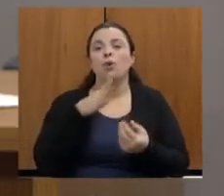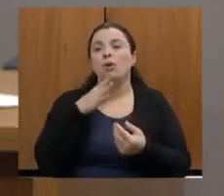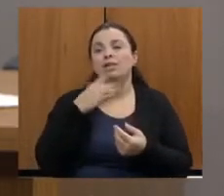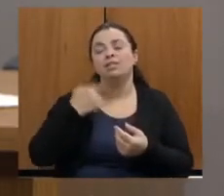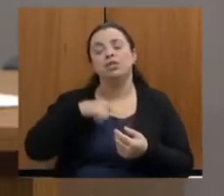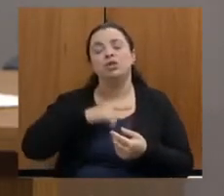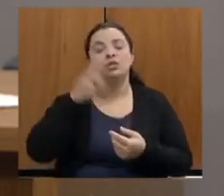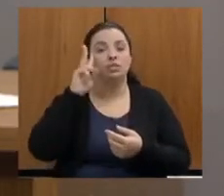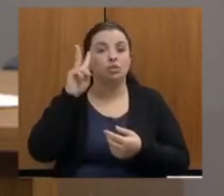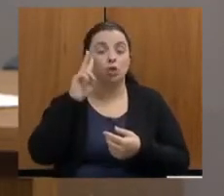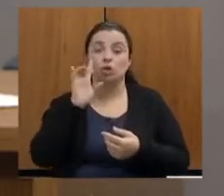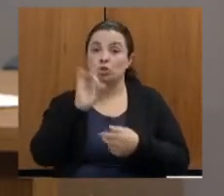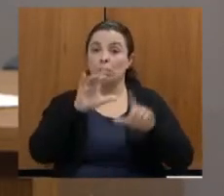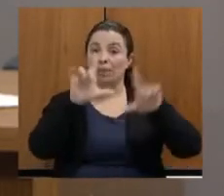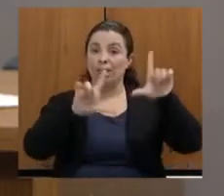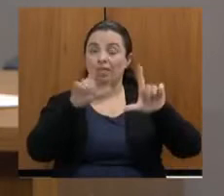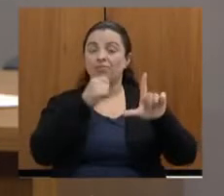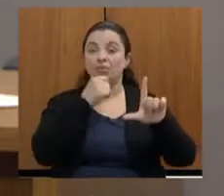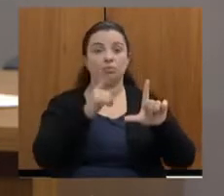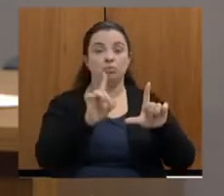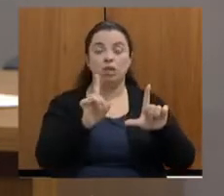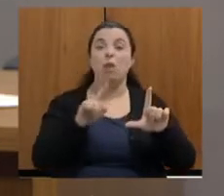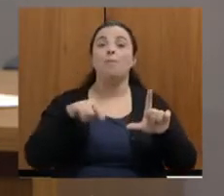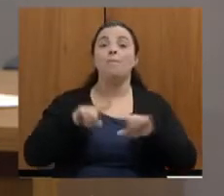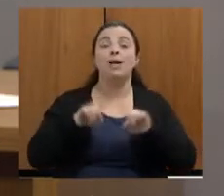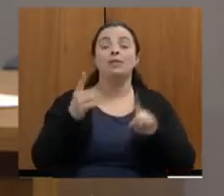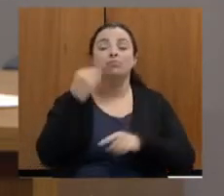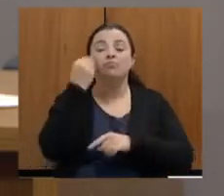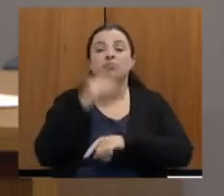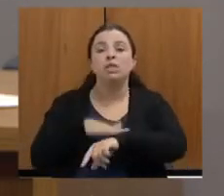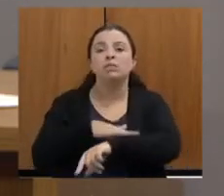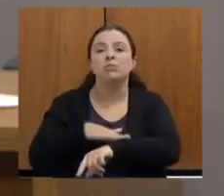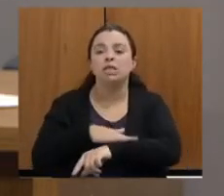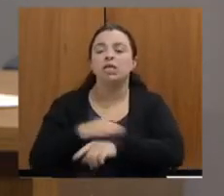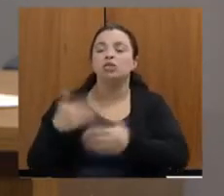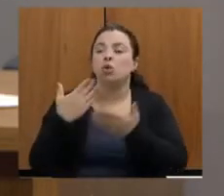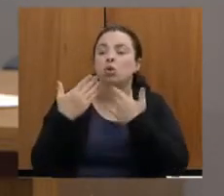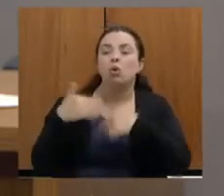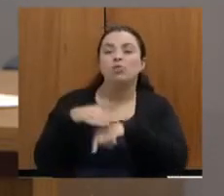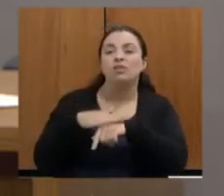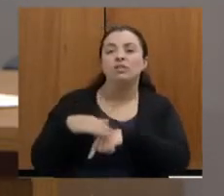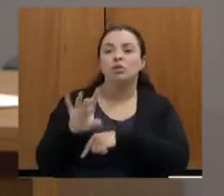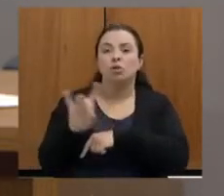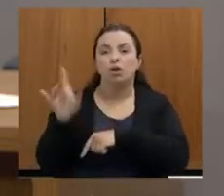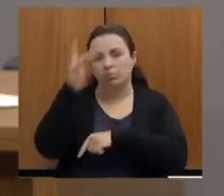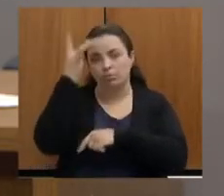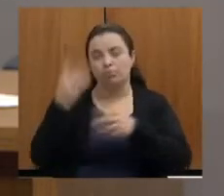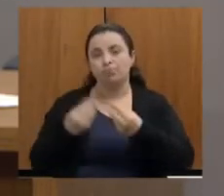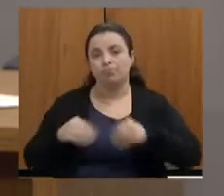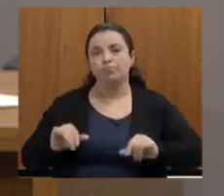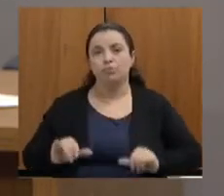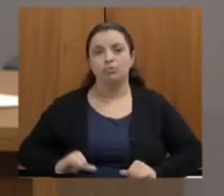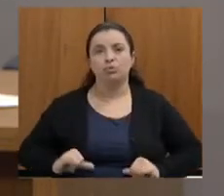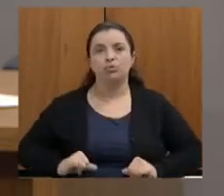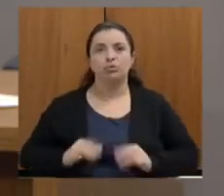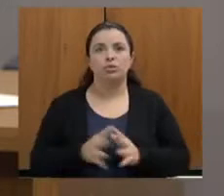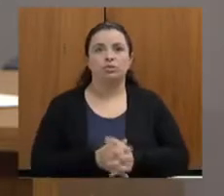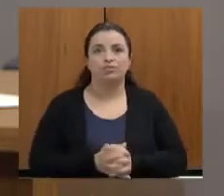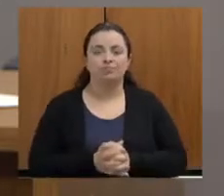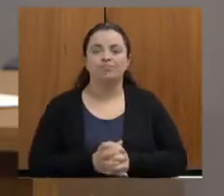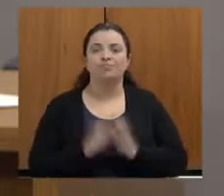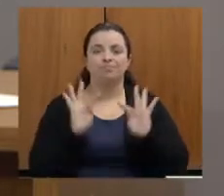não só pela televisão né pelos reportagem mas conversando com a carta atingido que eles estão tendo oportunidade o finalismo